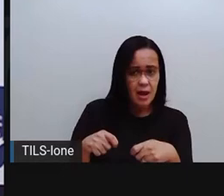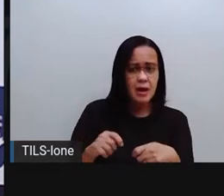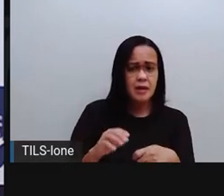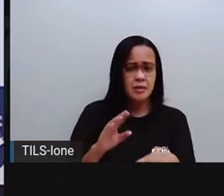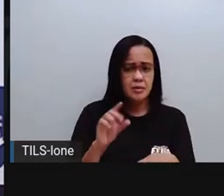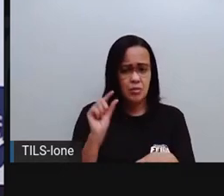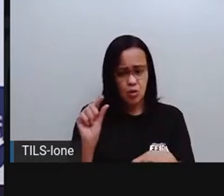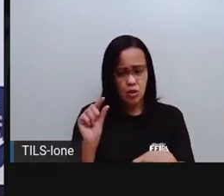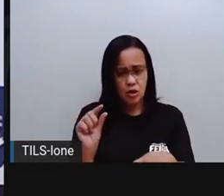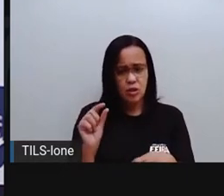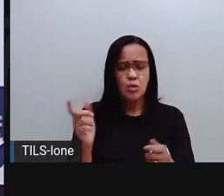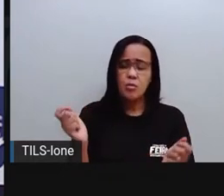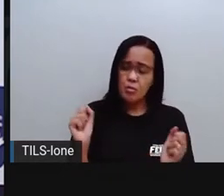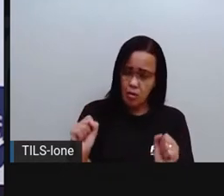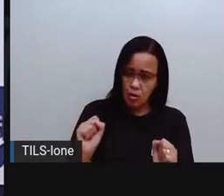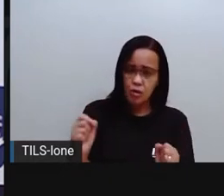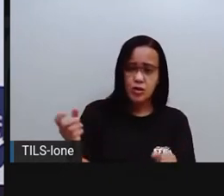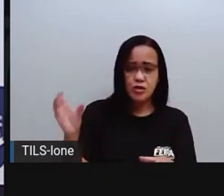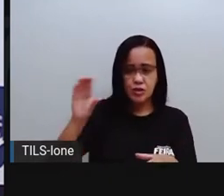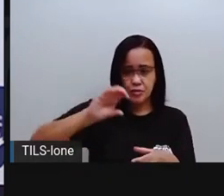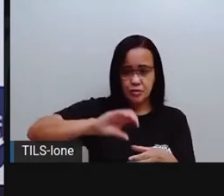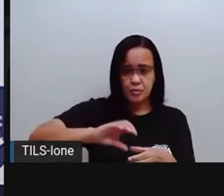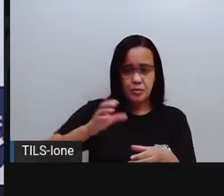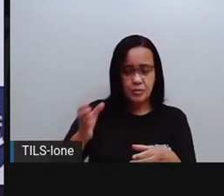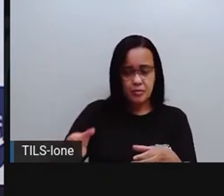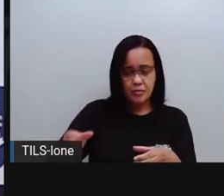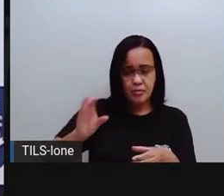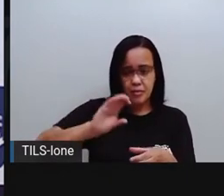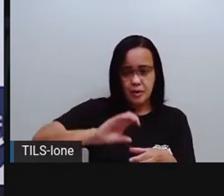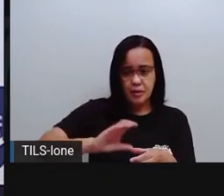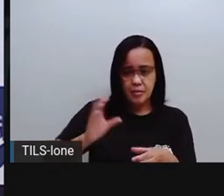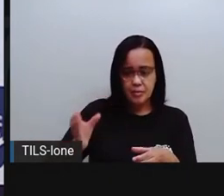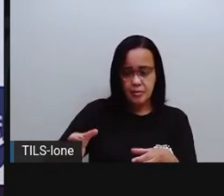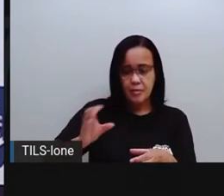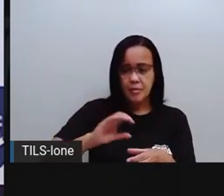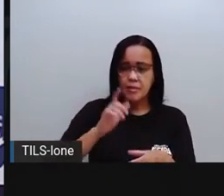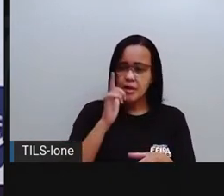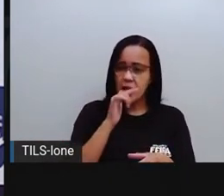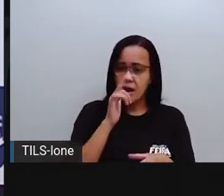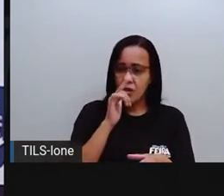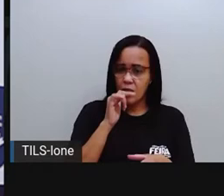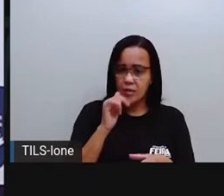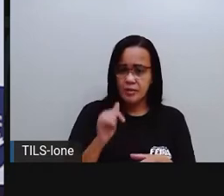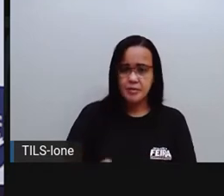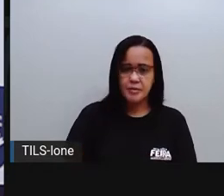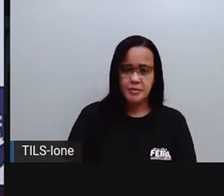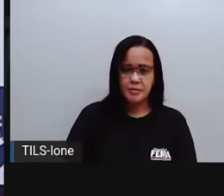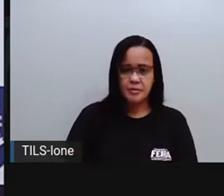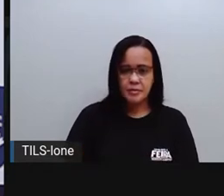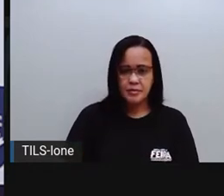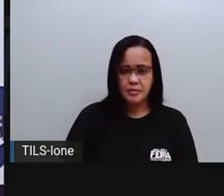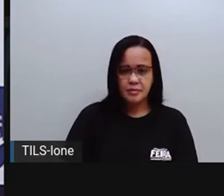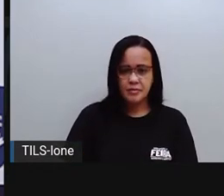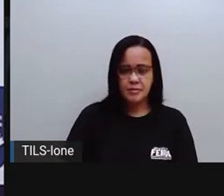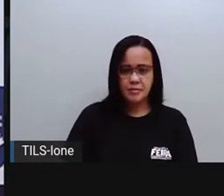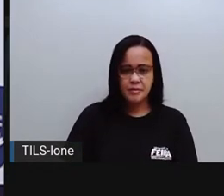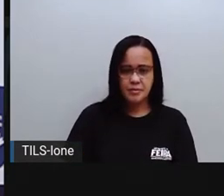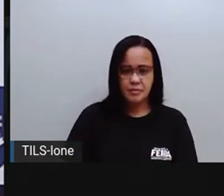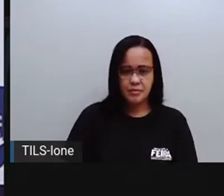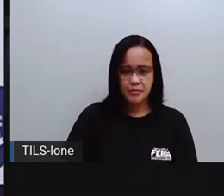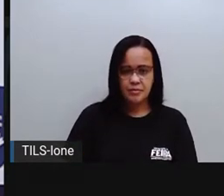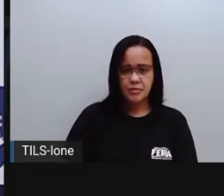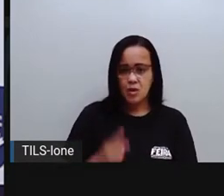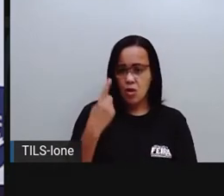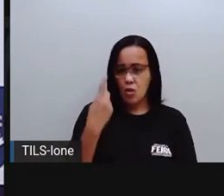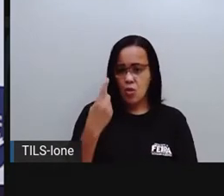água. Então, vai colocando aos poucos a água, certo? Aqui, ó, um copo de água. Eu